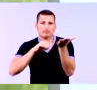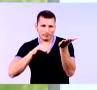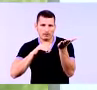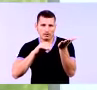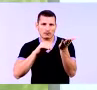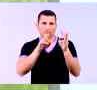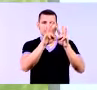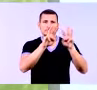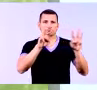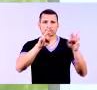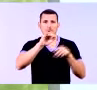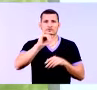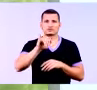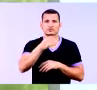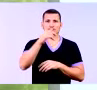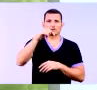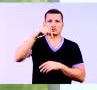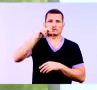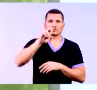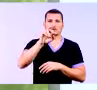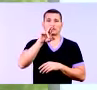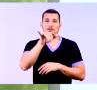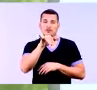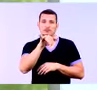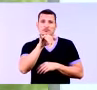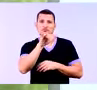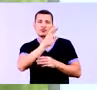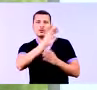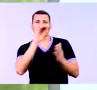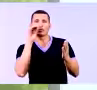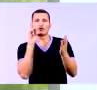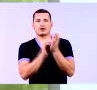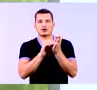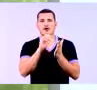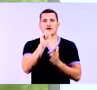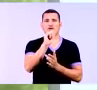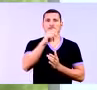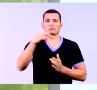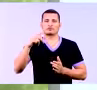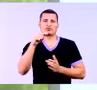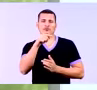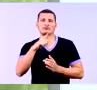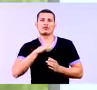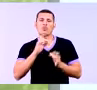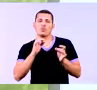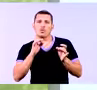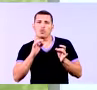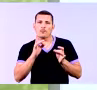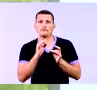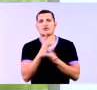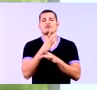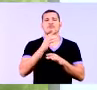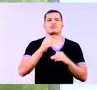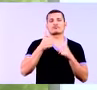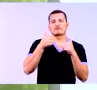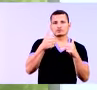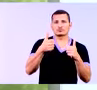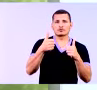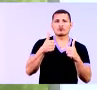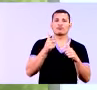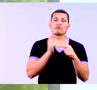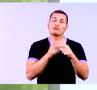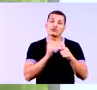jQuery, colocar em minha aplicação e ele passa a ser completamente funcional. Por quê? Porque o